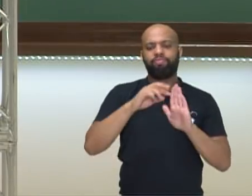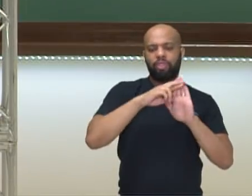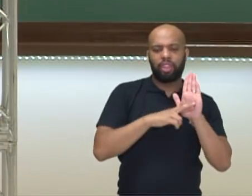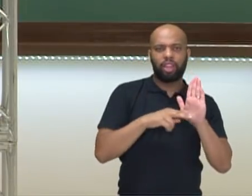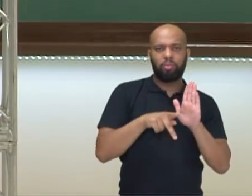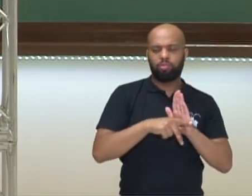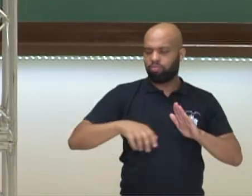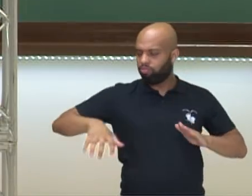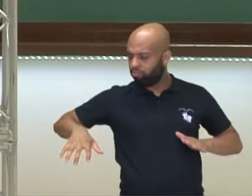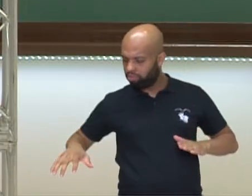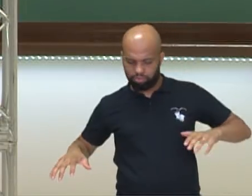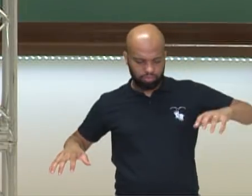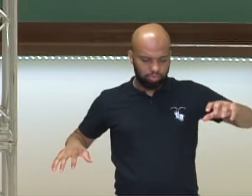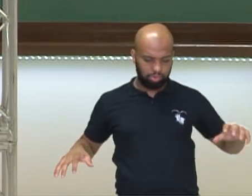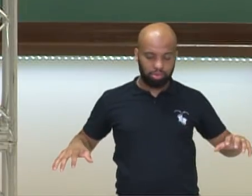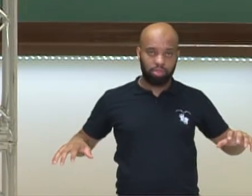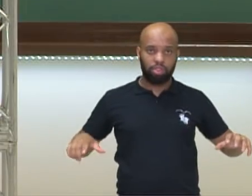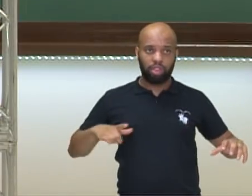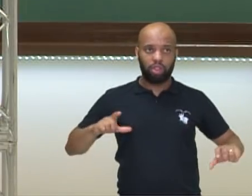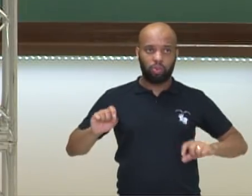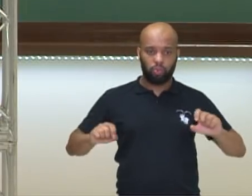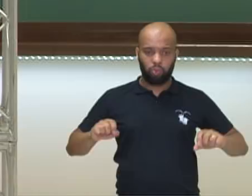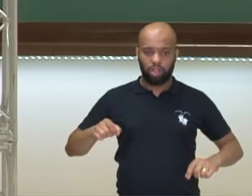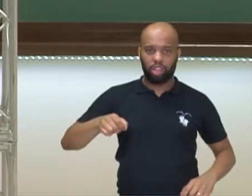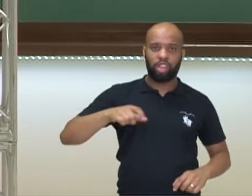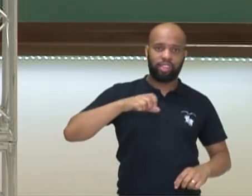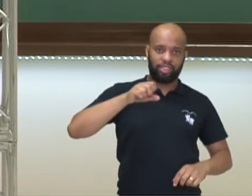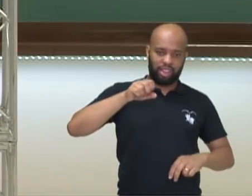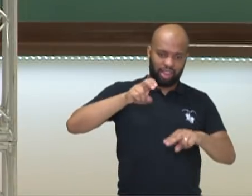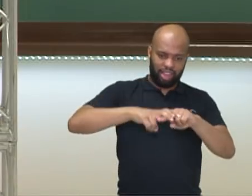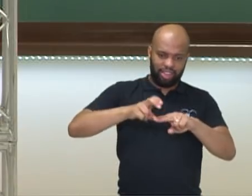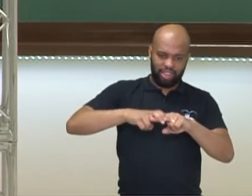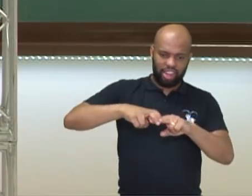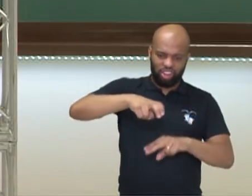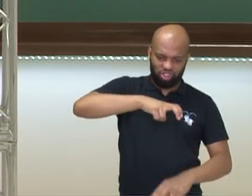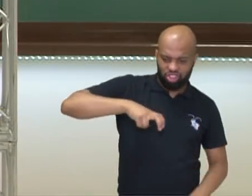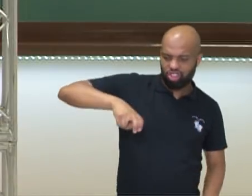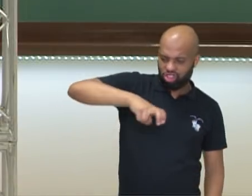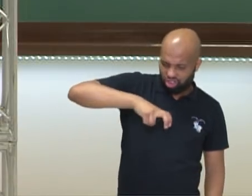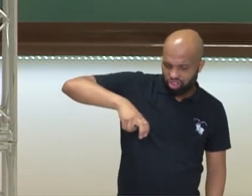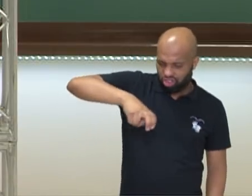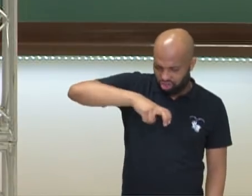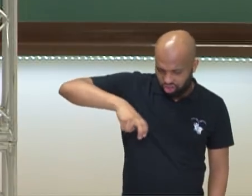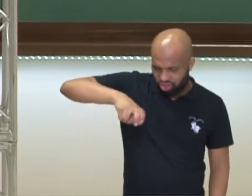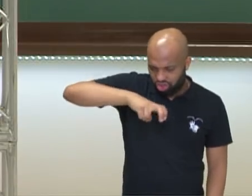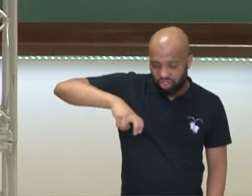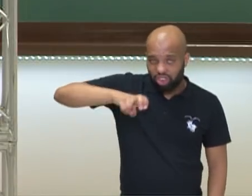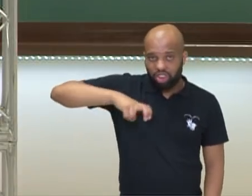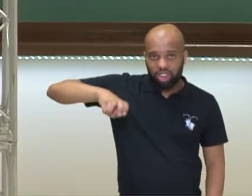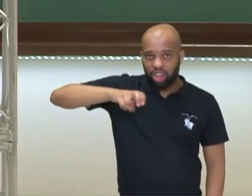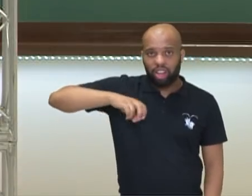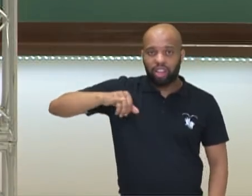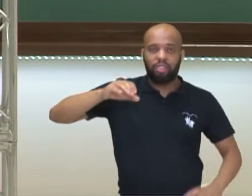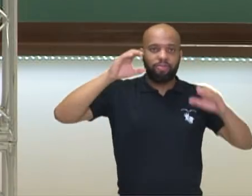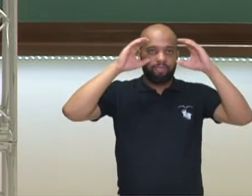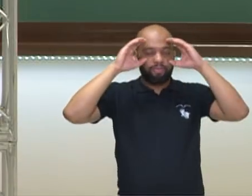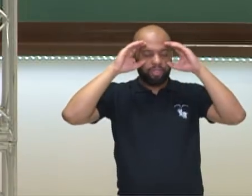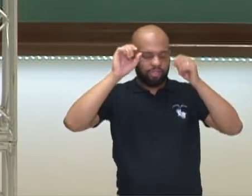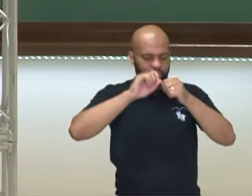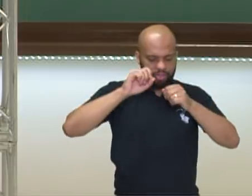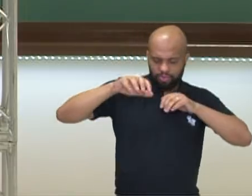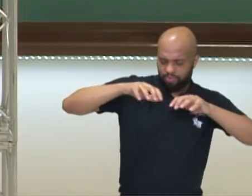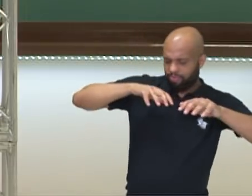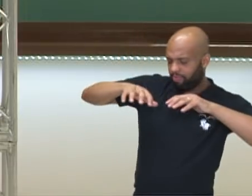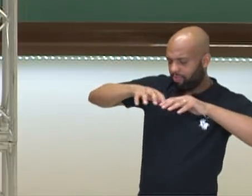cadeira e essa cadeira gira conforme a realidade vai propondo ou mesmo o usuário se movimenta